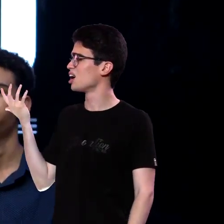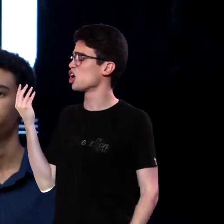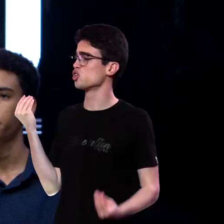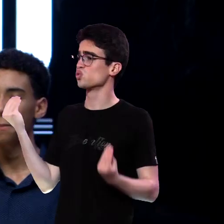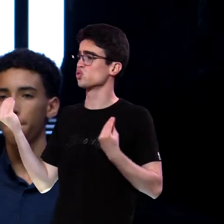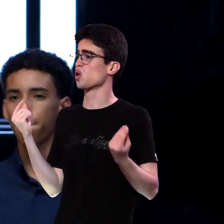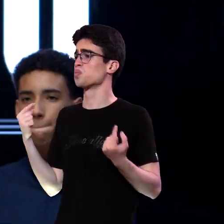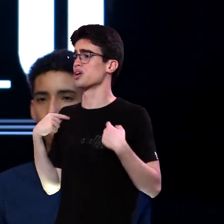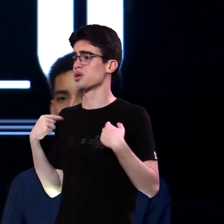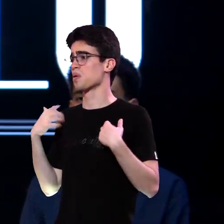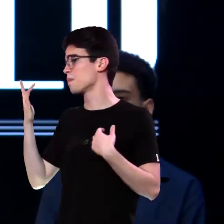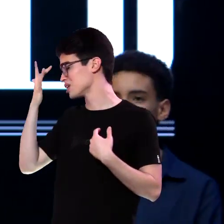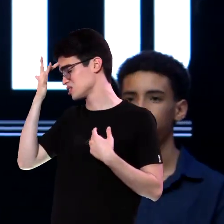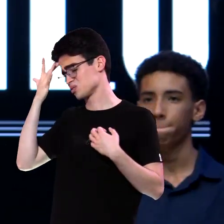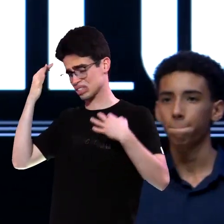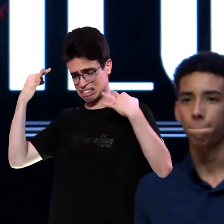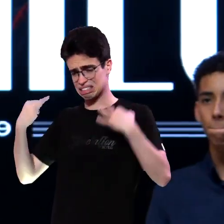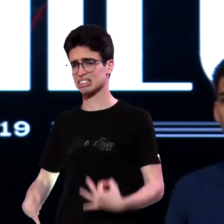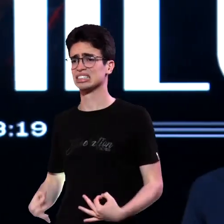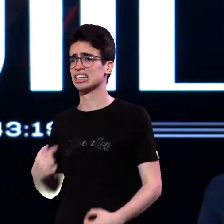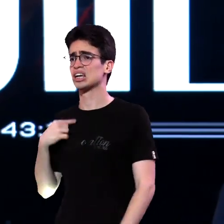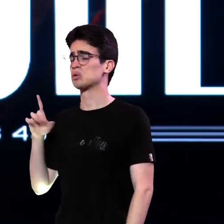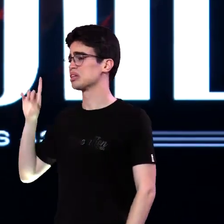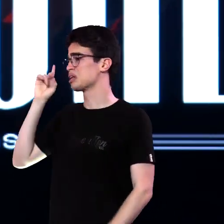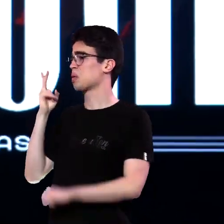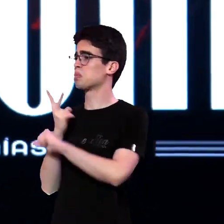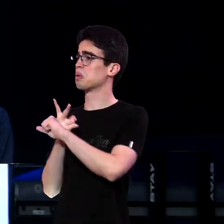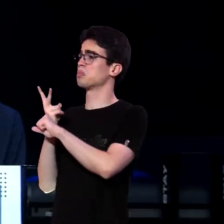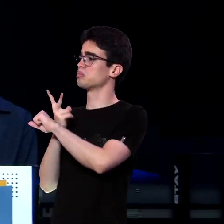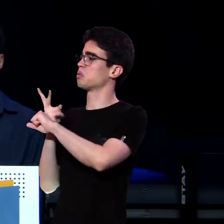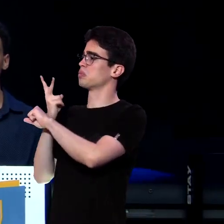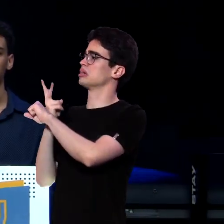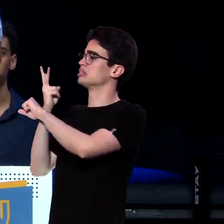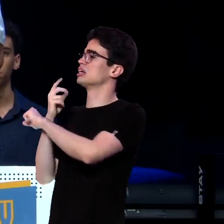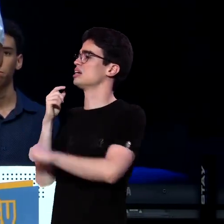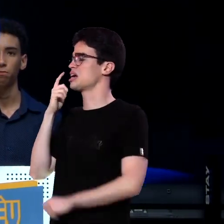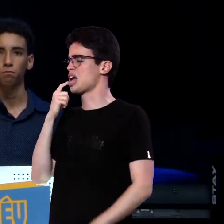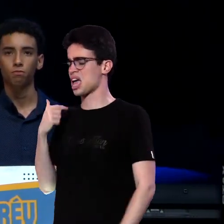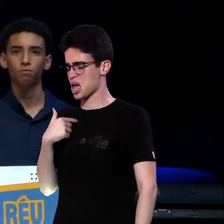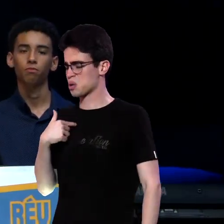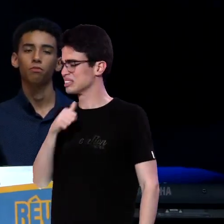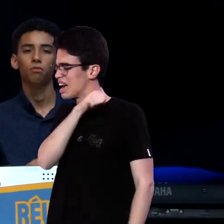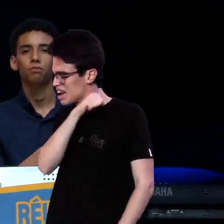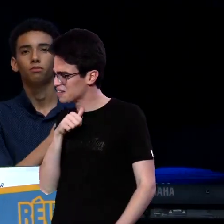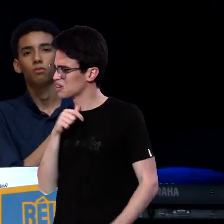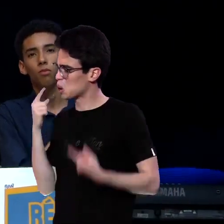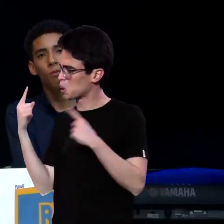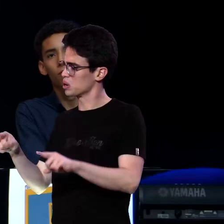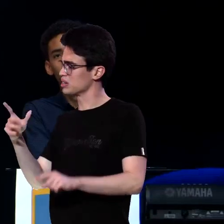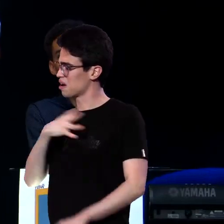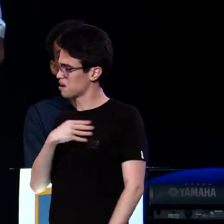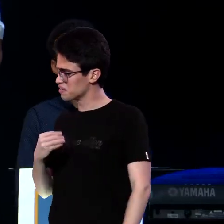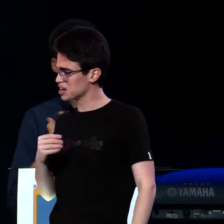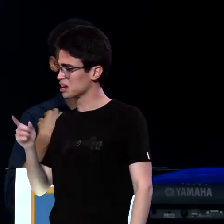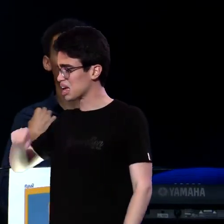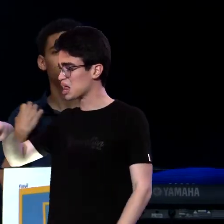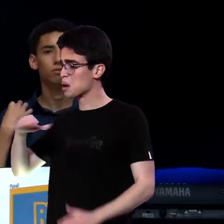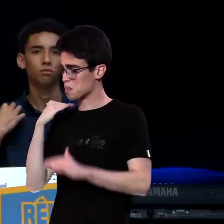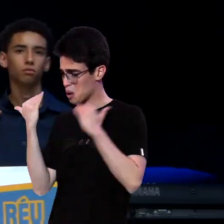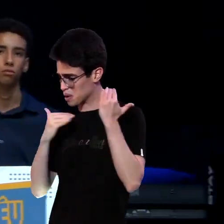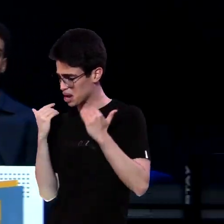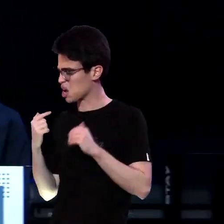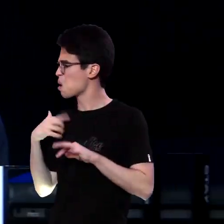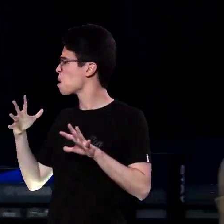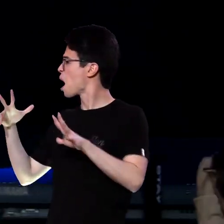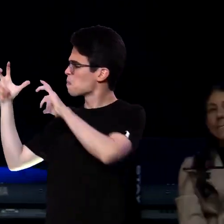um homem tão justo, que buscou tanto a Deus, eu fazia sacrifício pelos meus filhos, e meus filhos morreram e eu não amaldiçoei a